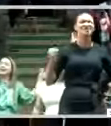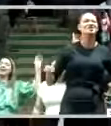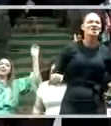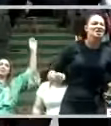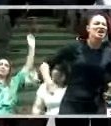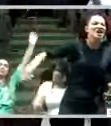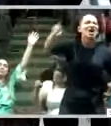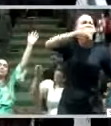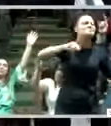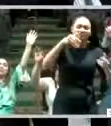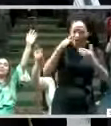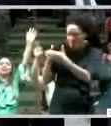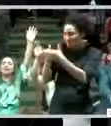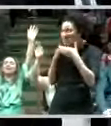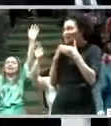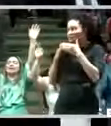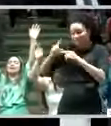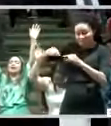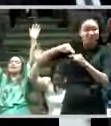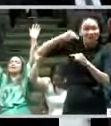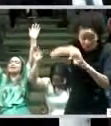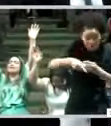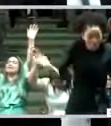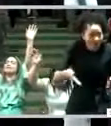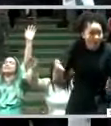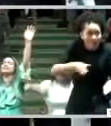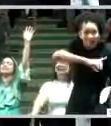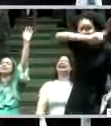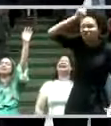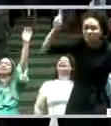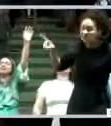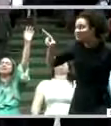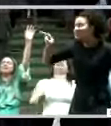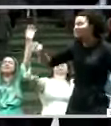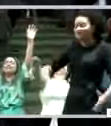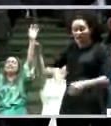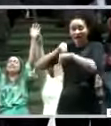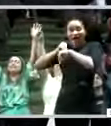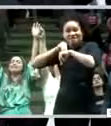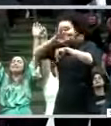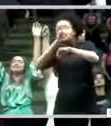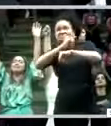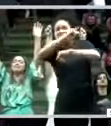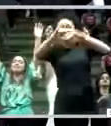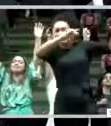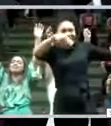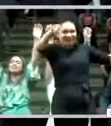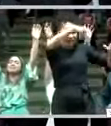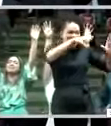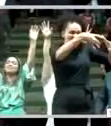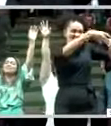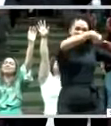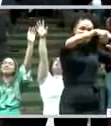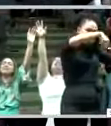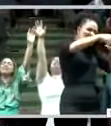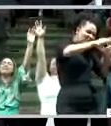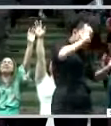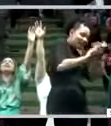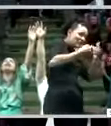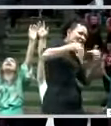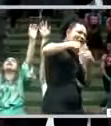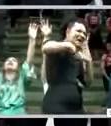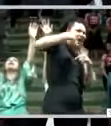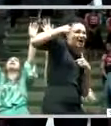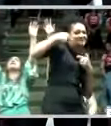um favor, depois de hoje, dá um recado para quem não acreditava em mim, para quem pensou que eu